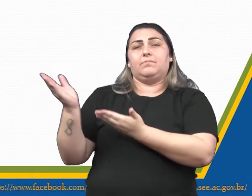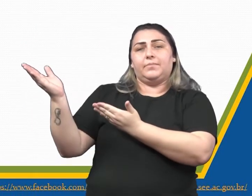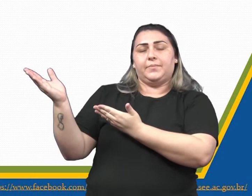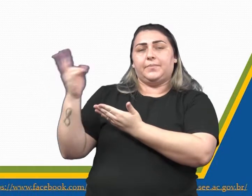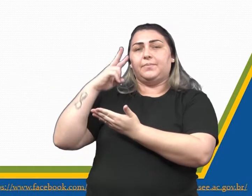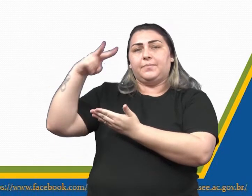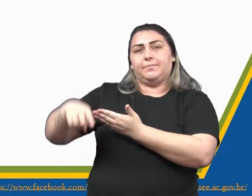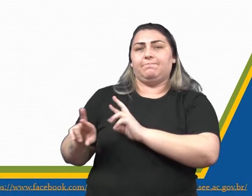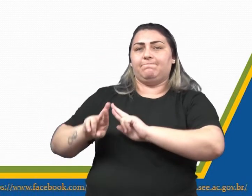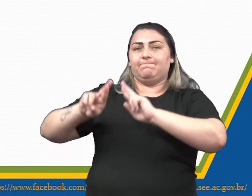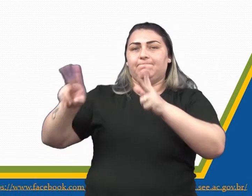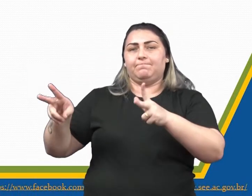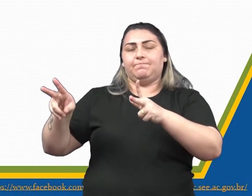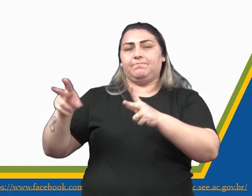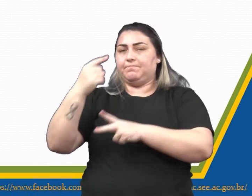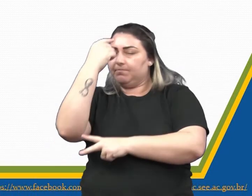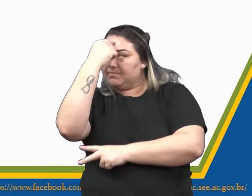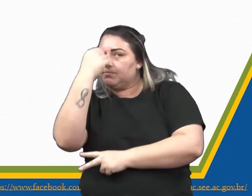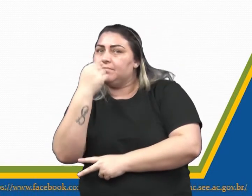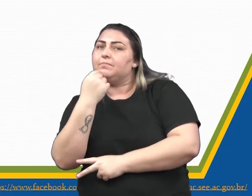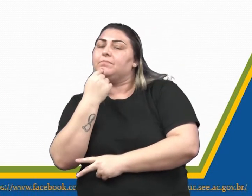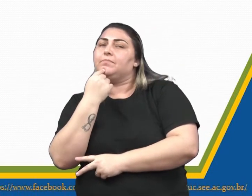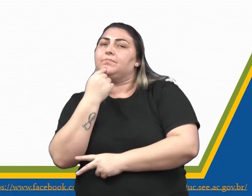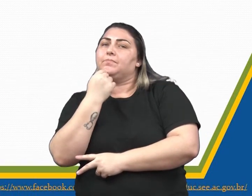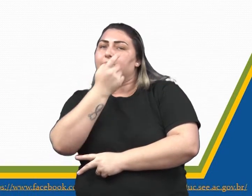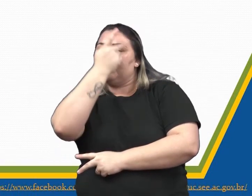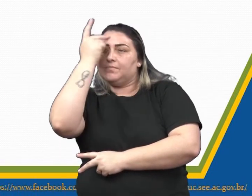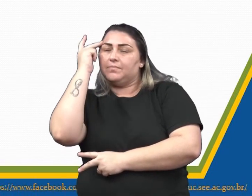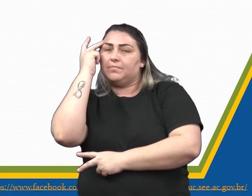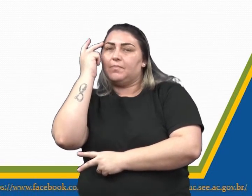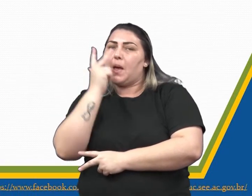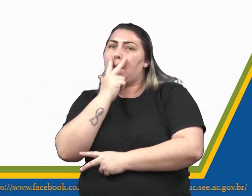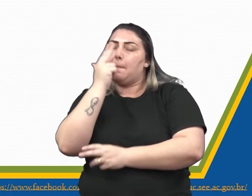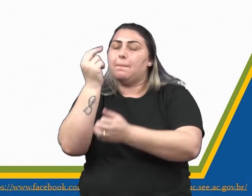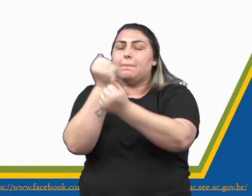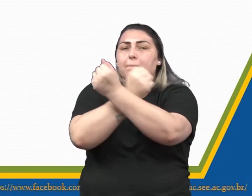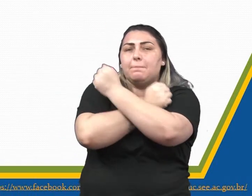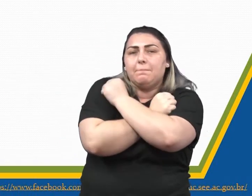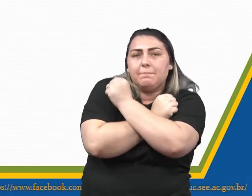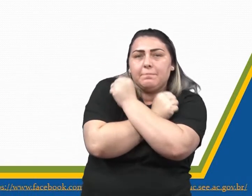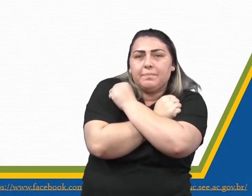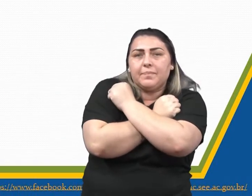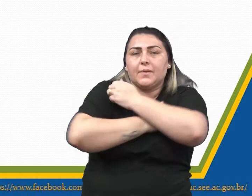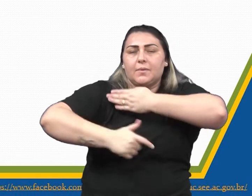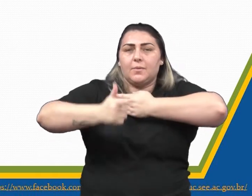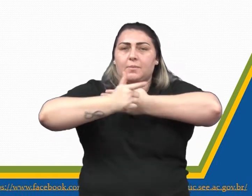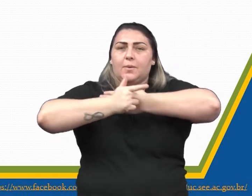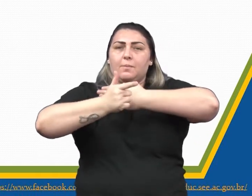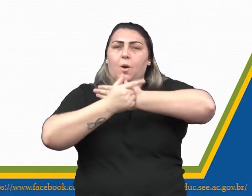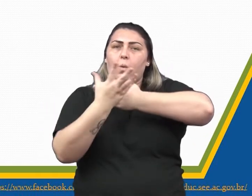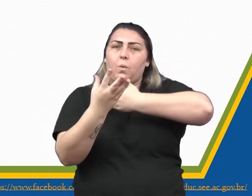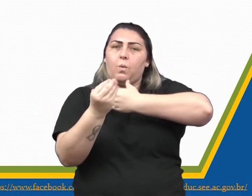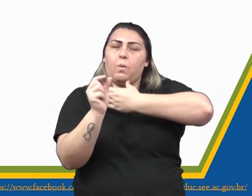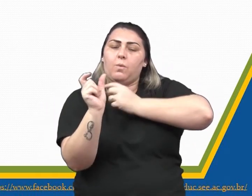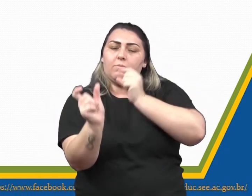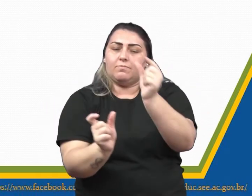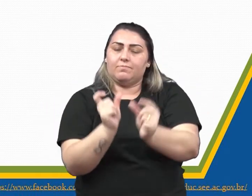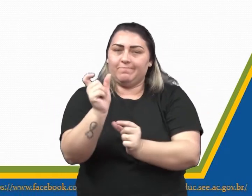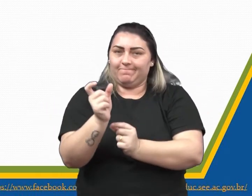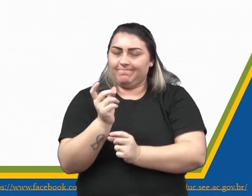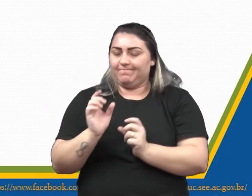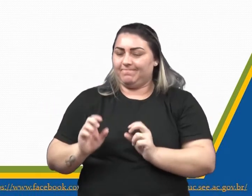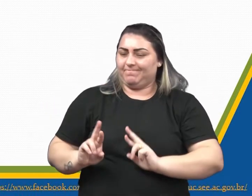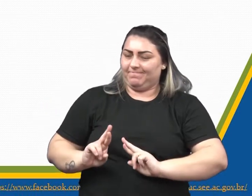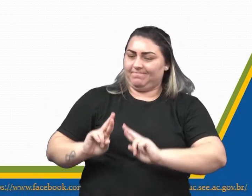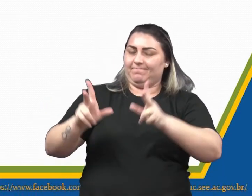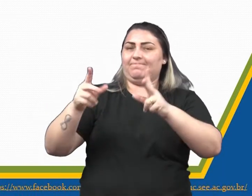bem diferente. É como se a pessoa estivesse abraçando um papel cheio de palavras. Então é muito diferente para a